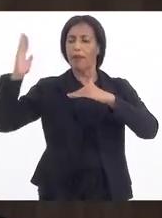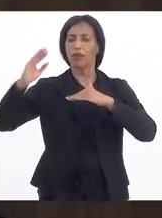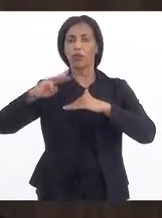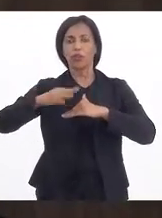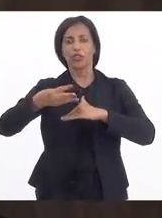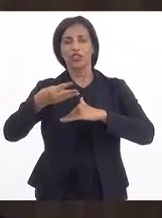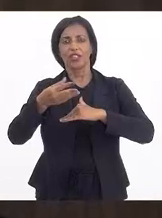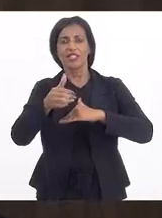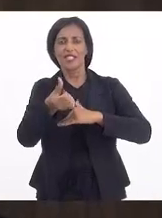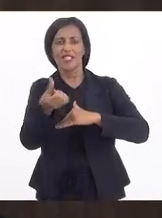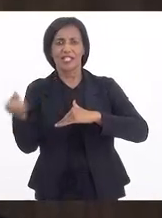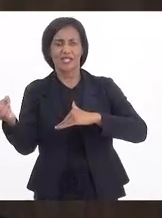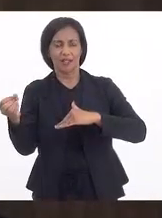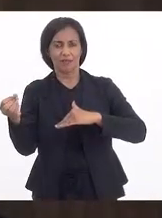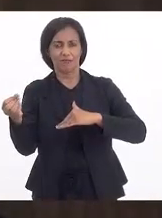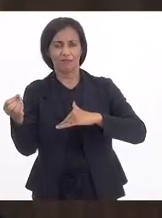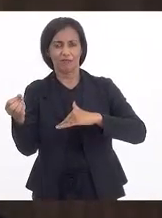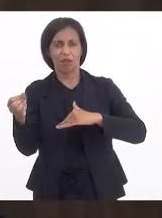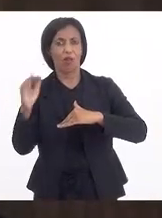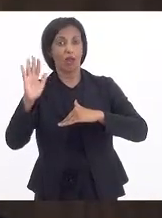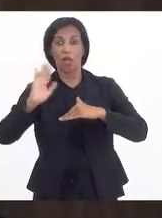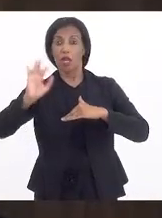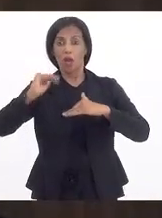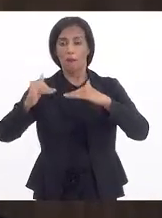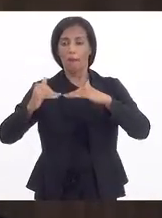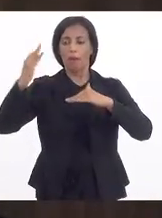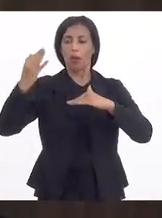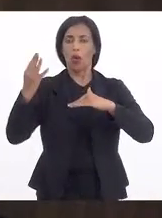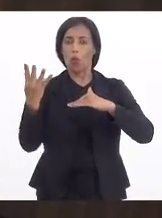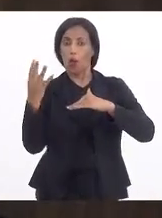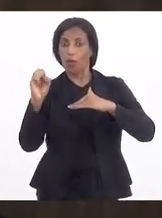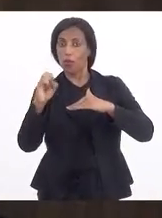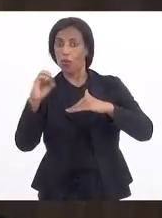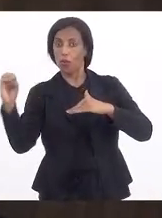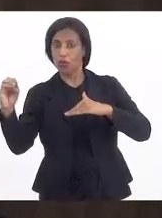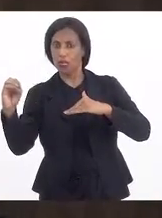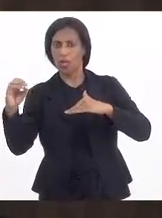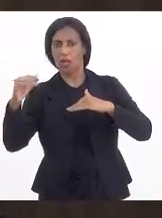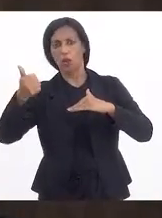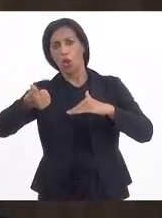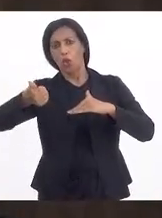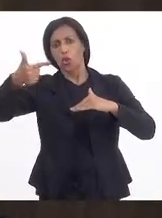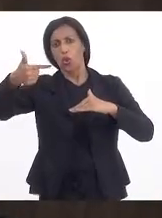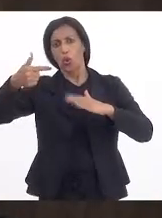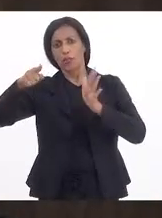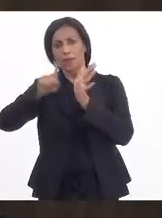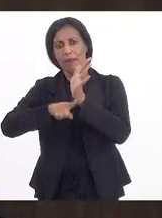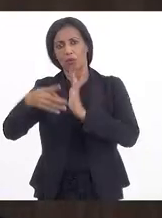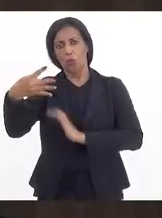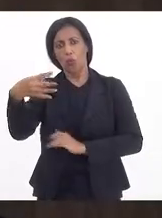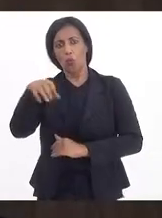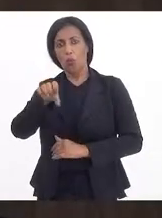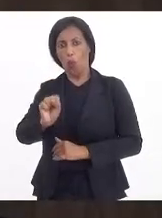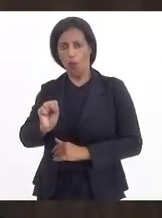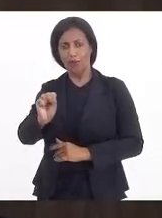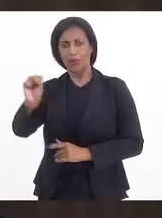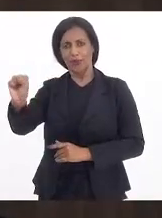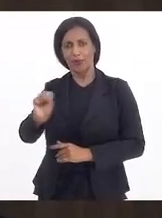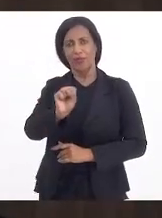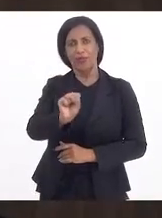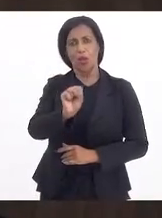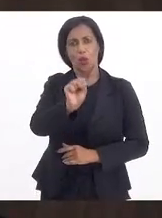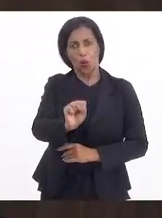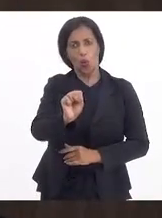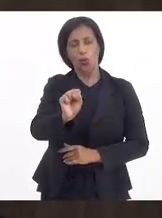de 3.600 não ultrapassou os quatro 812 - 48 aí ali quando